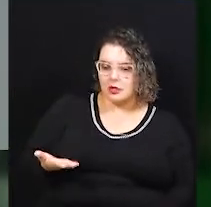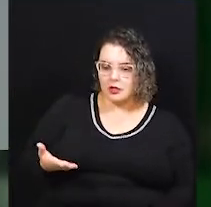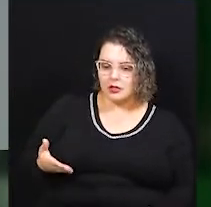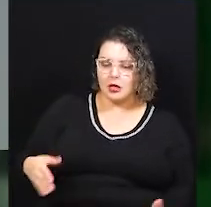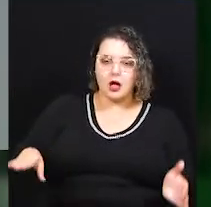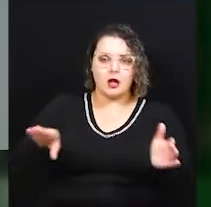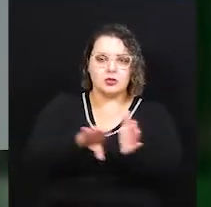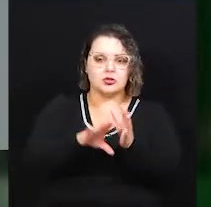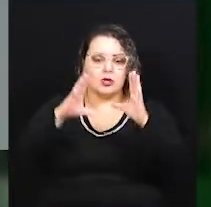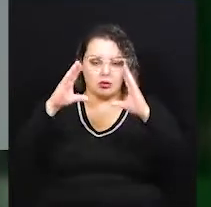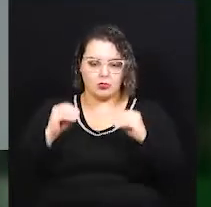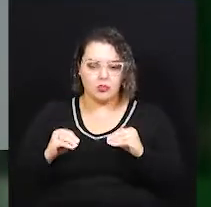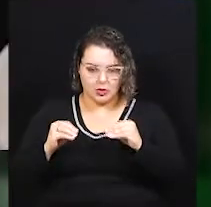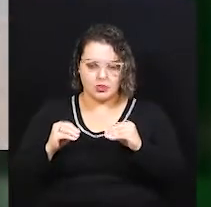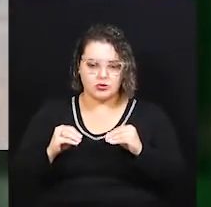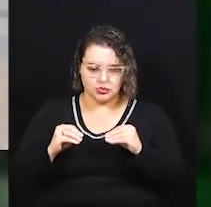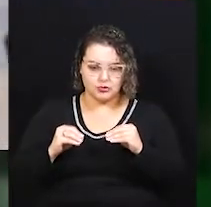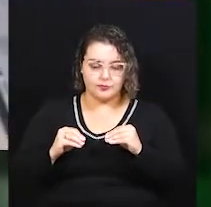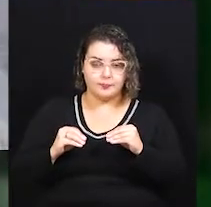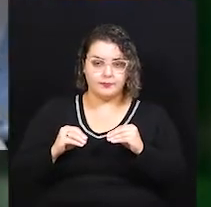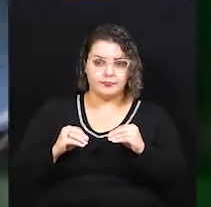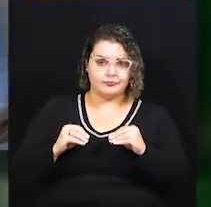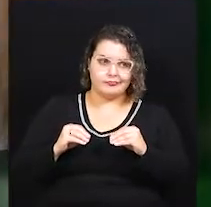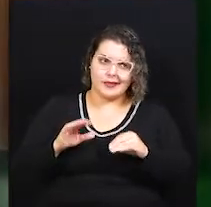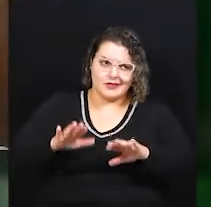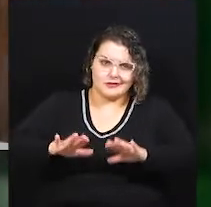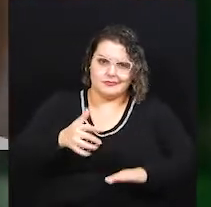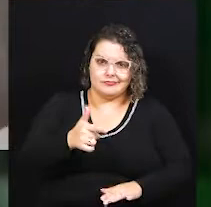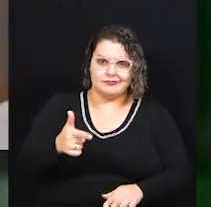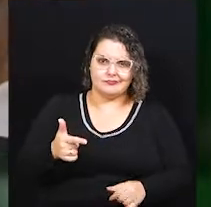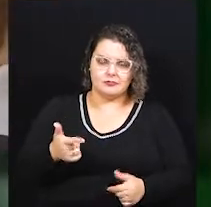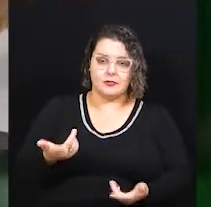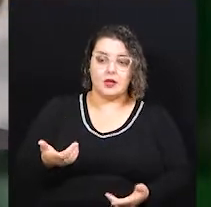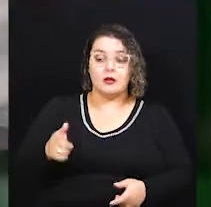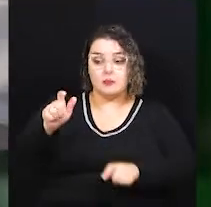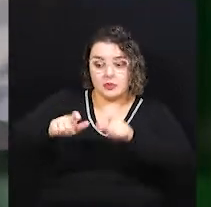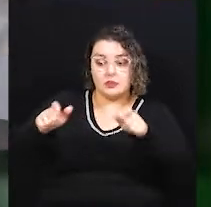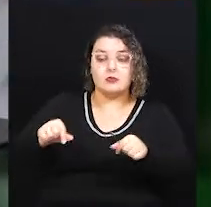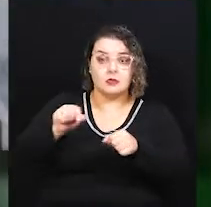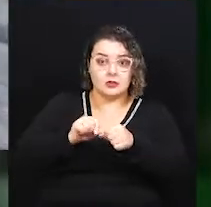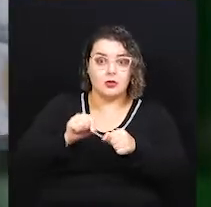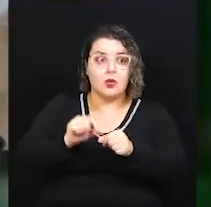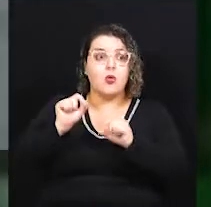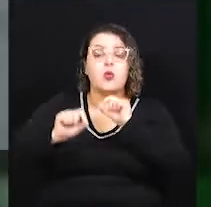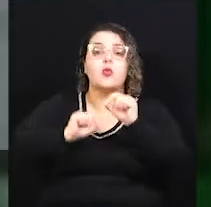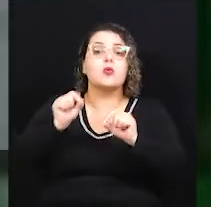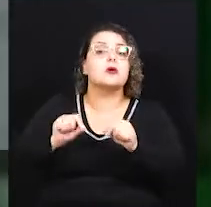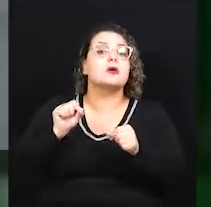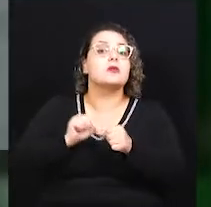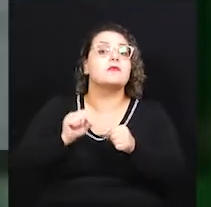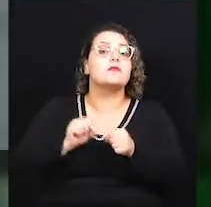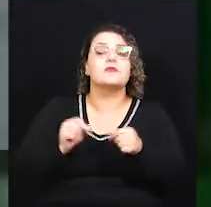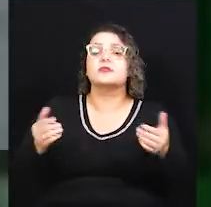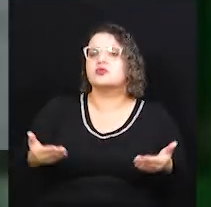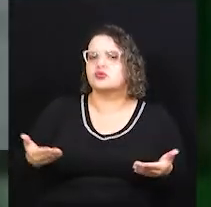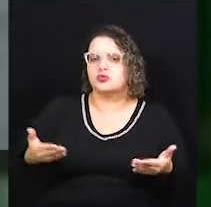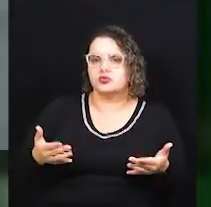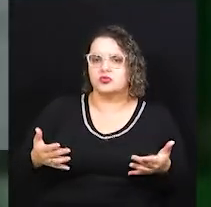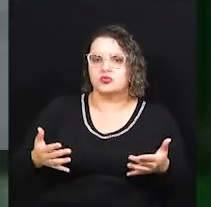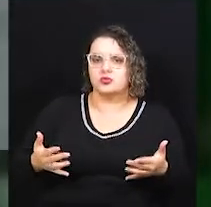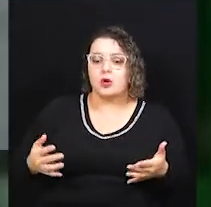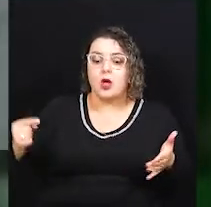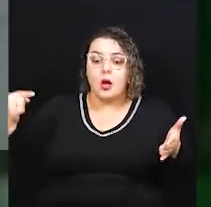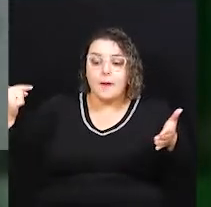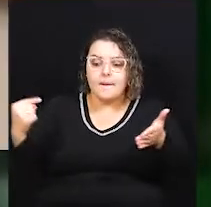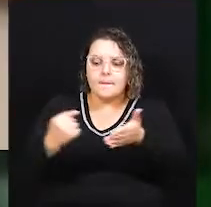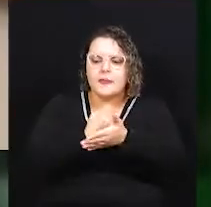noite em casa, muita gente nem isso faz, mas tem pessoas que fazem, né? O que eu fiz hoje? Junta essa